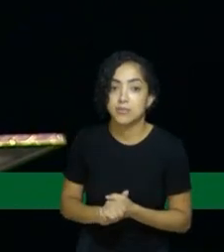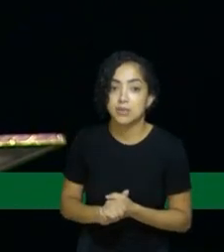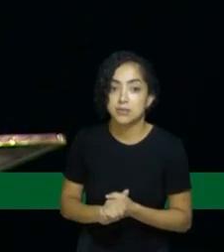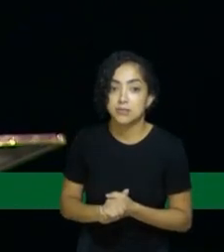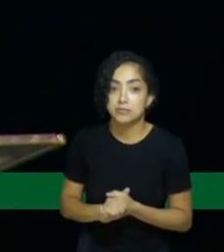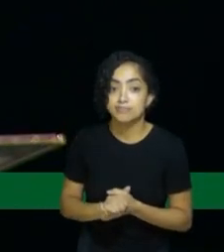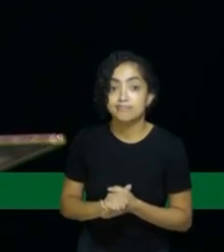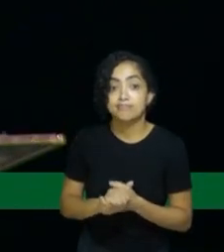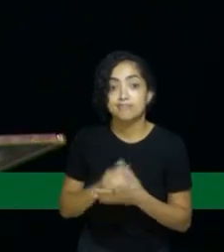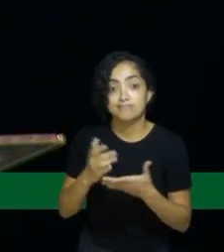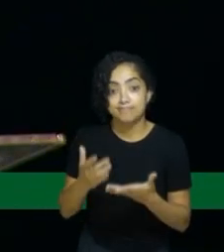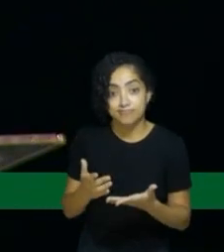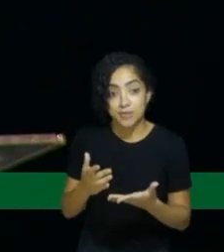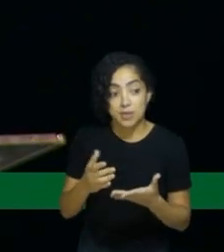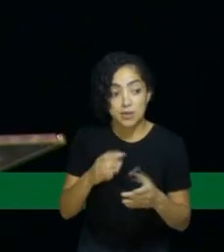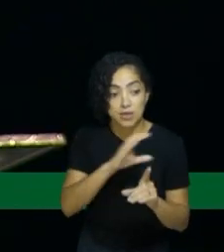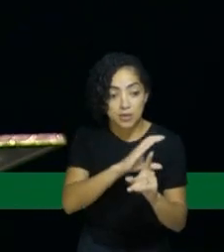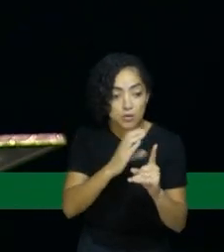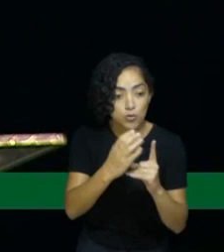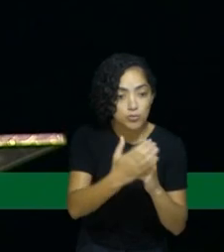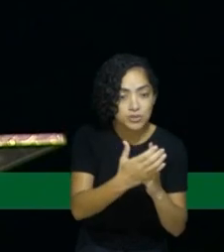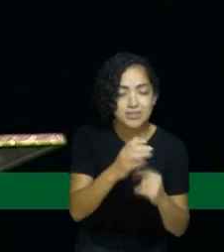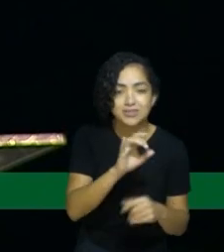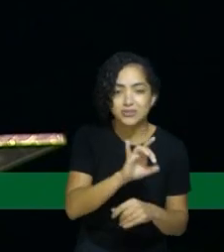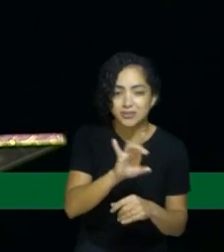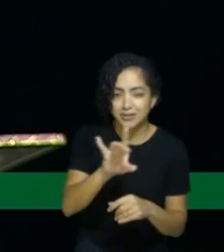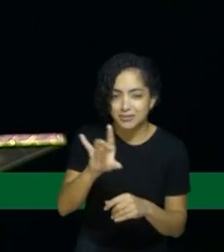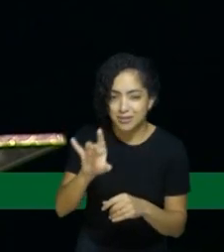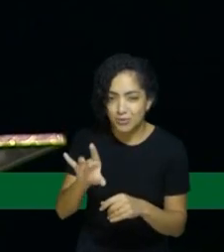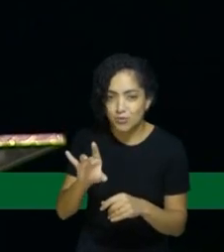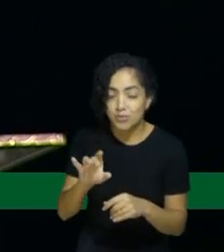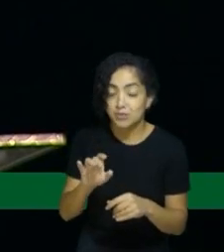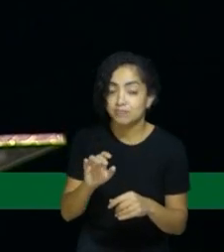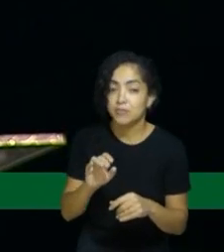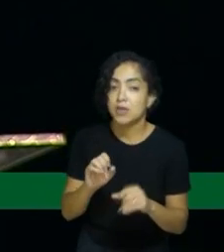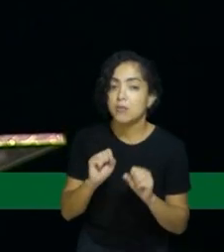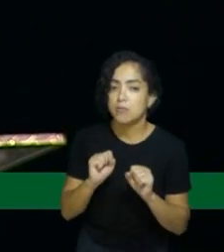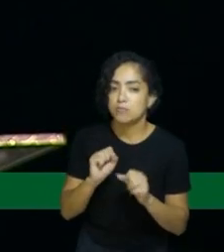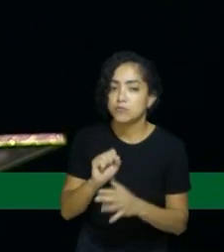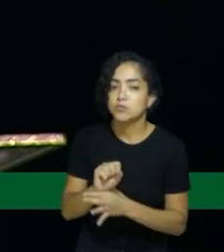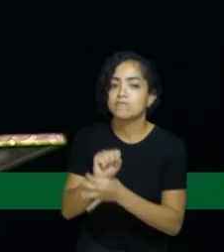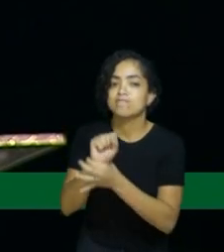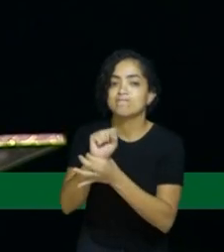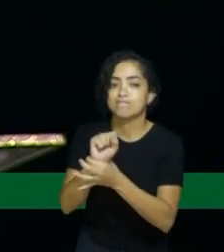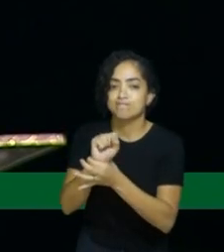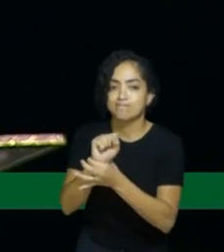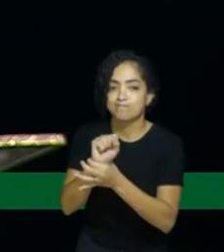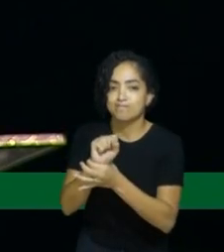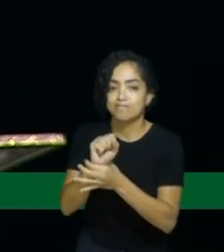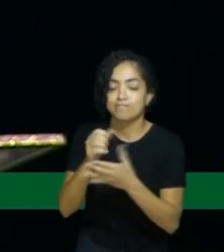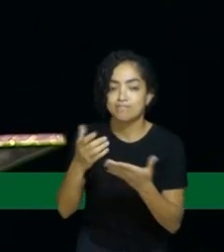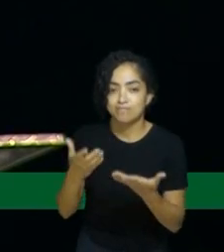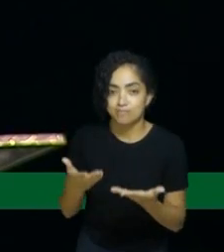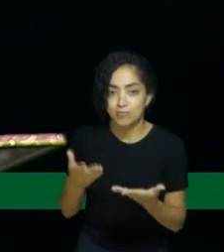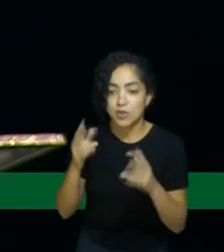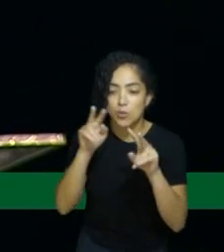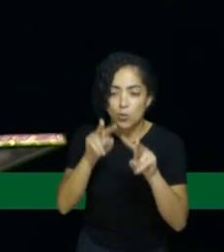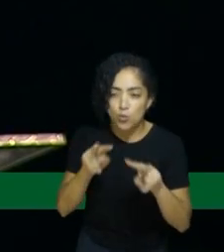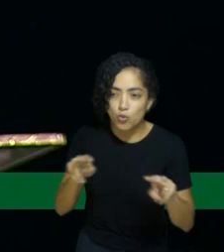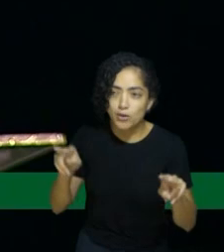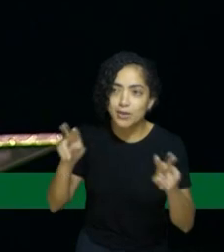delas faz as suas comunidades Posso garantir aos senhores que terão a partir de então um olhar